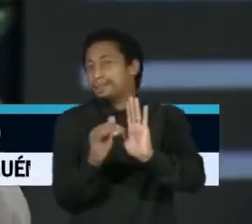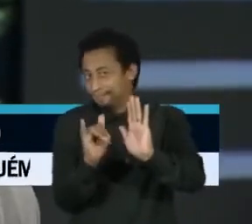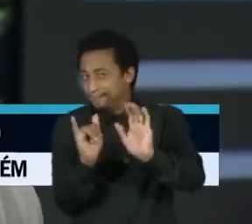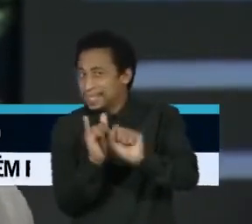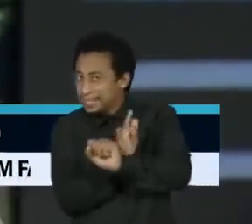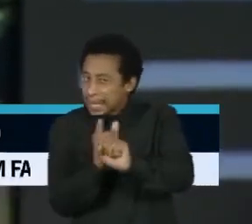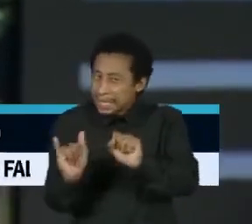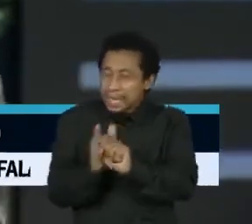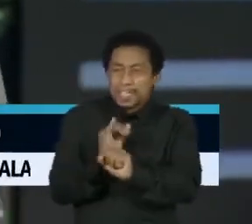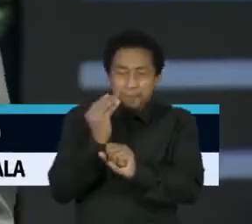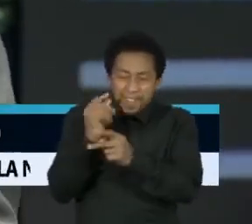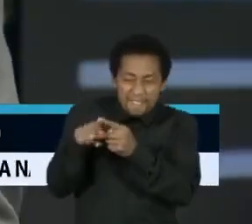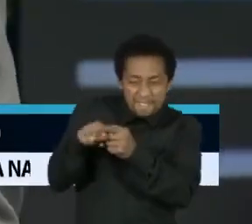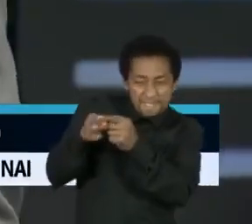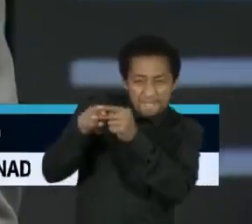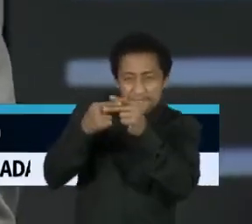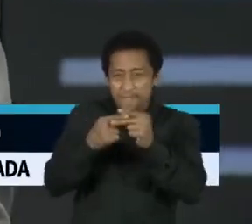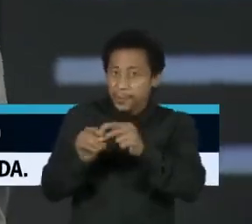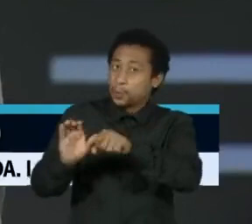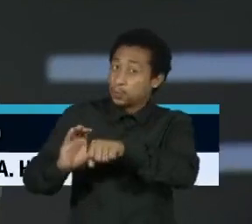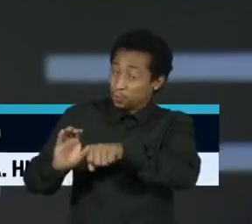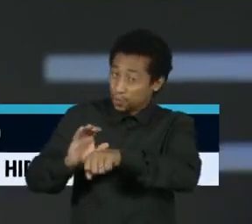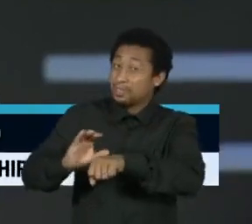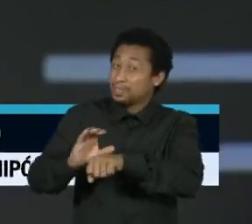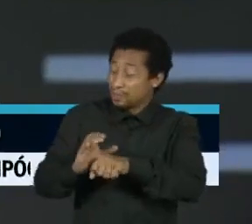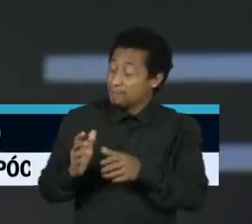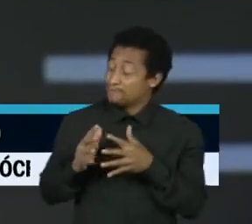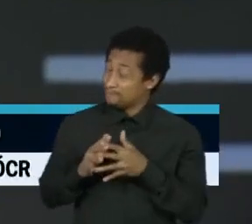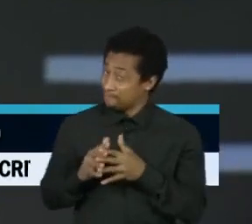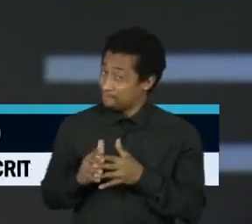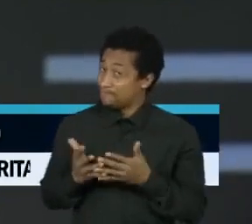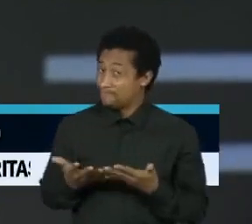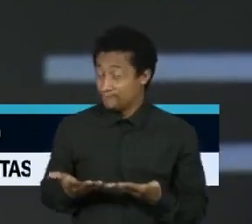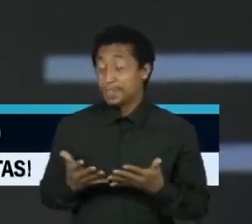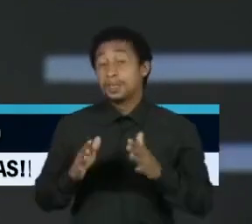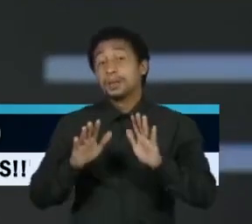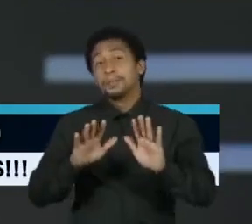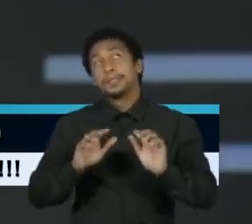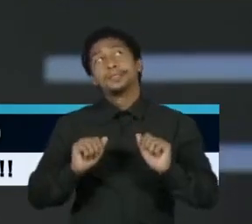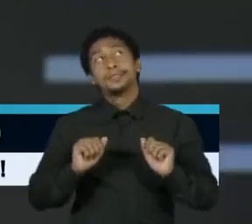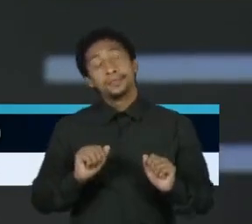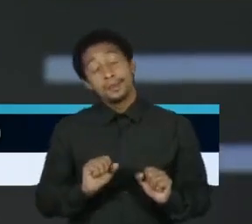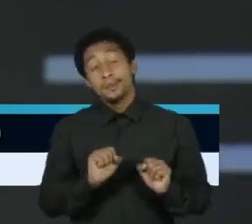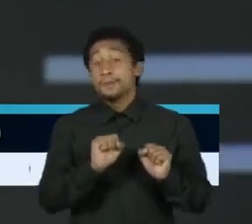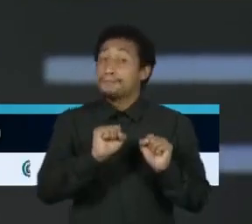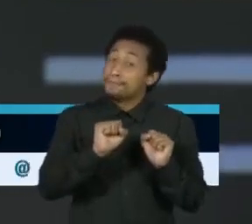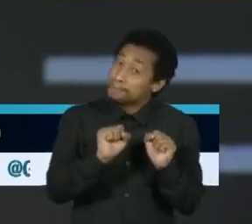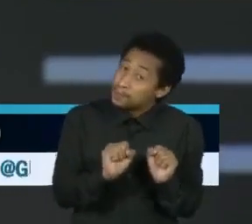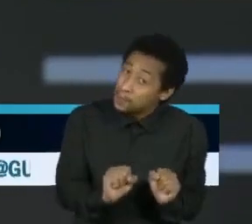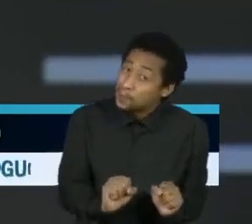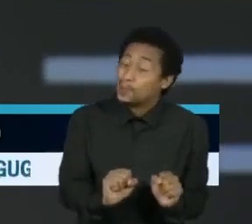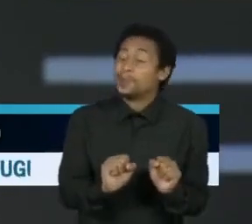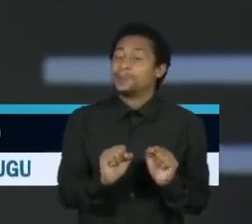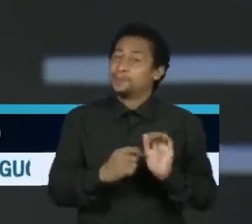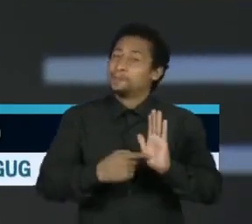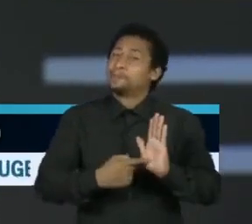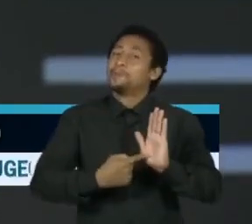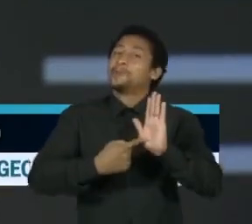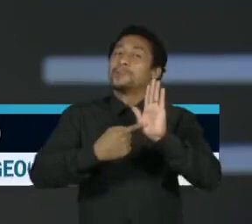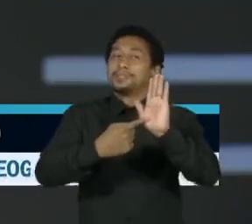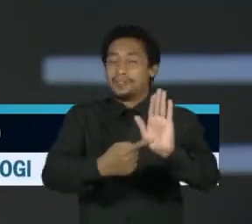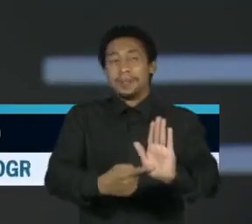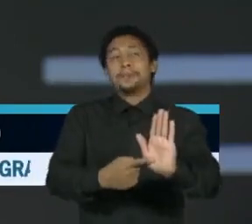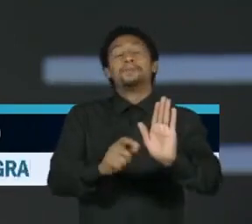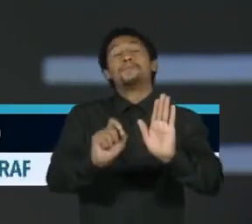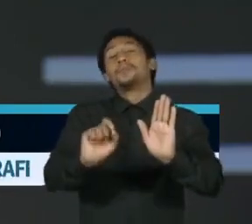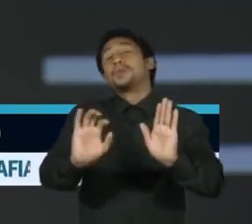para ajustar a Constituição e, de um ponto de vista, isso pode significar que em algum momento